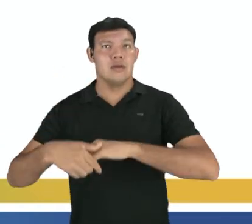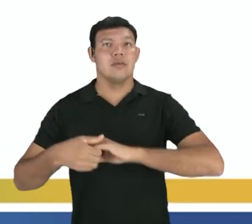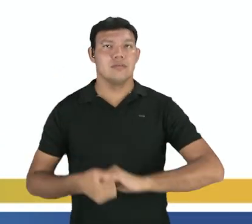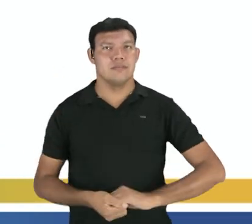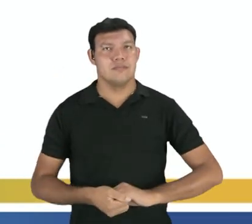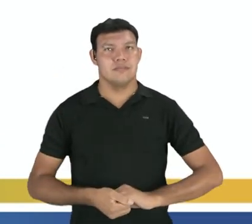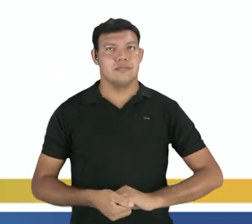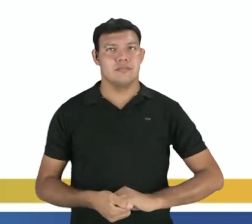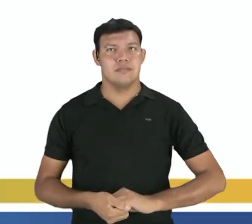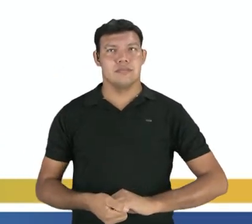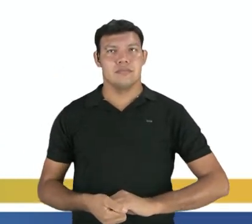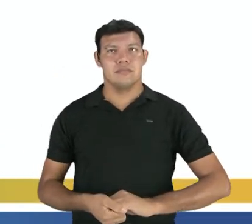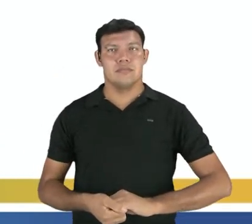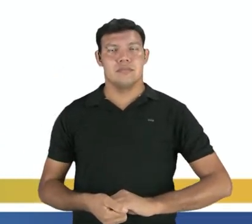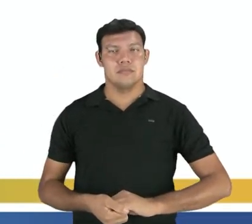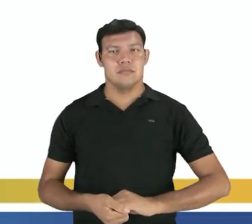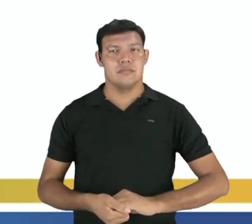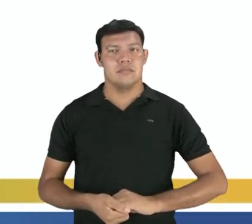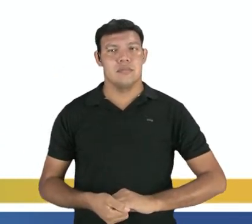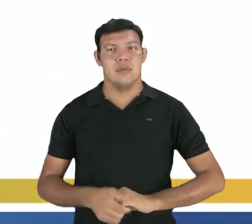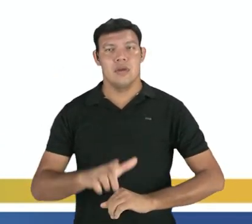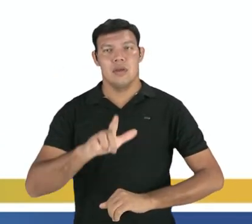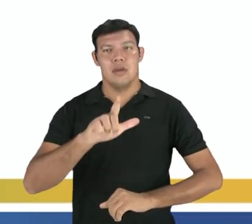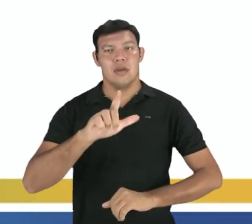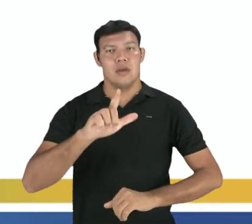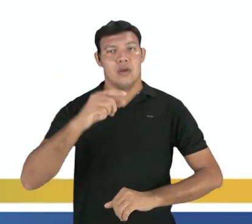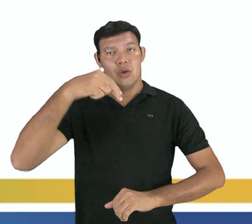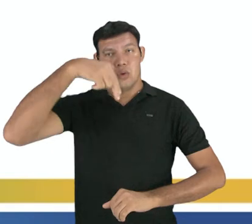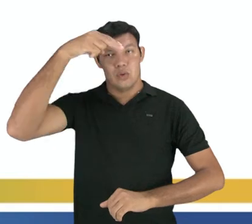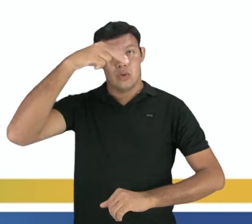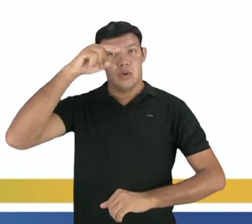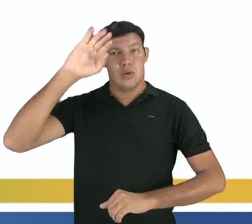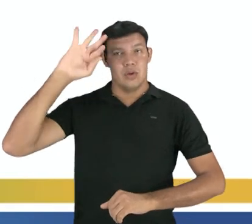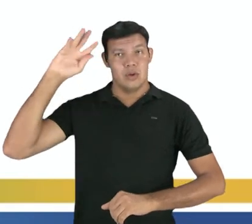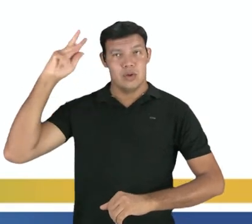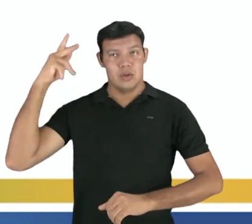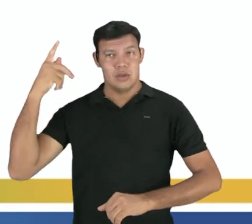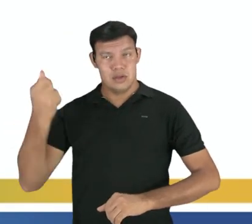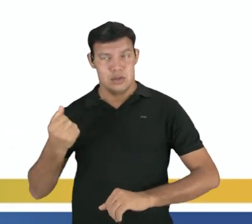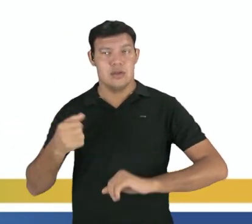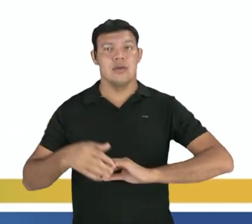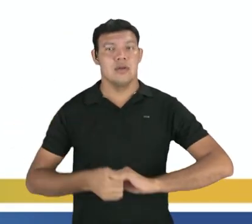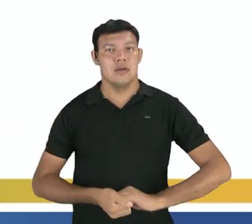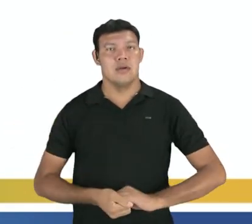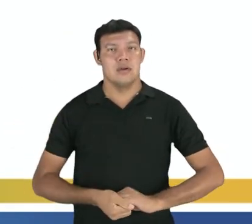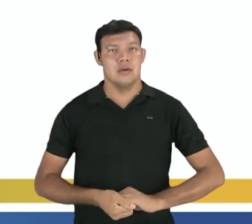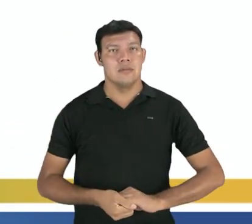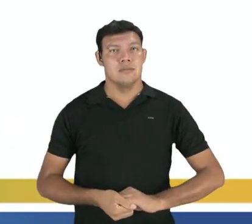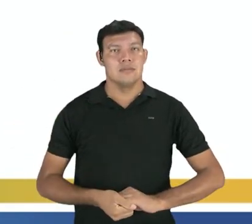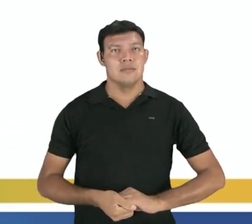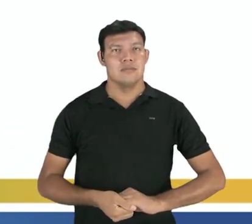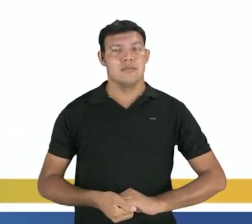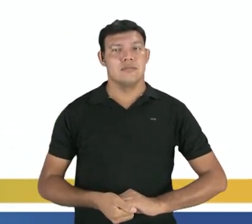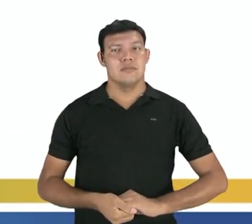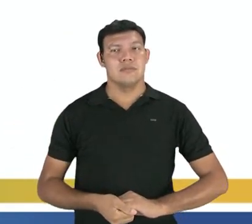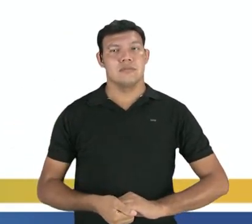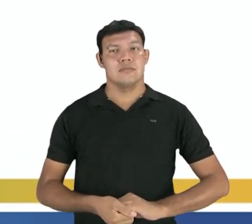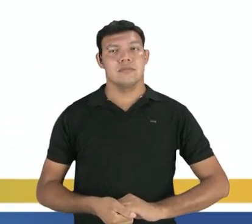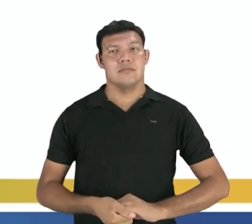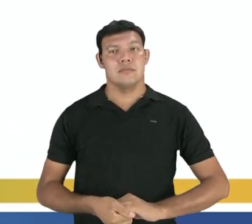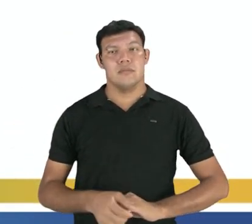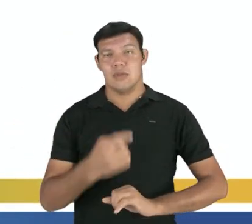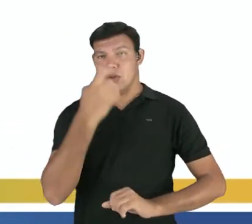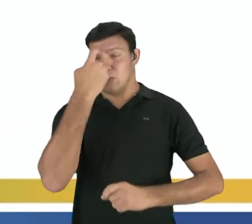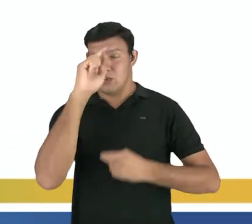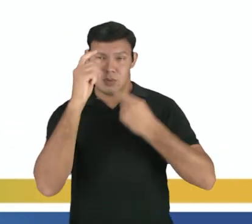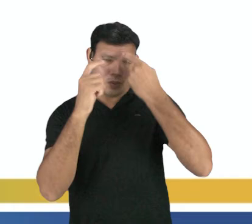Texuanate, na Líbia, né, norte da África, por isso que esse nome é difícil, né? A inovação da pintura neolítica é